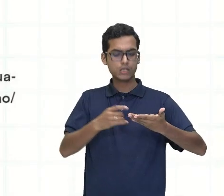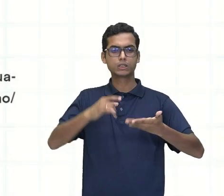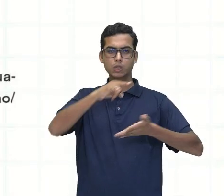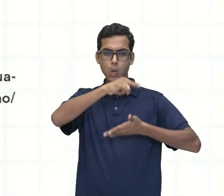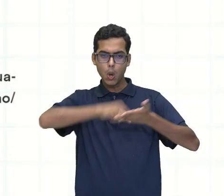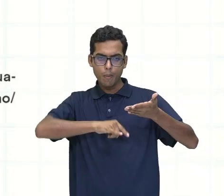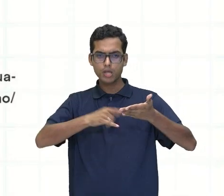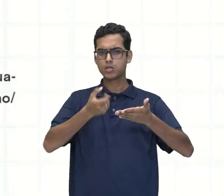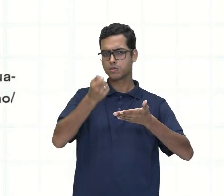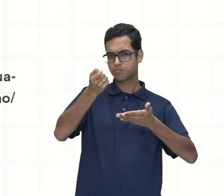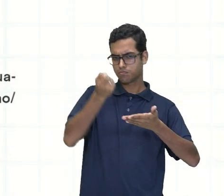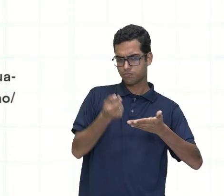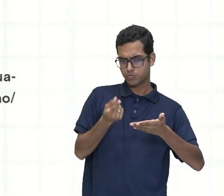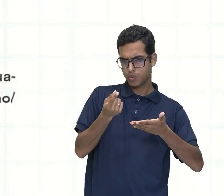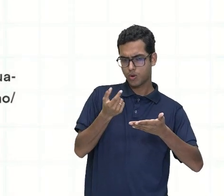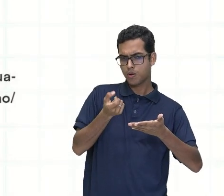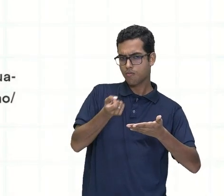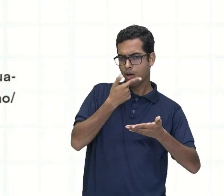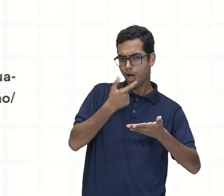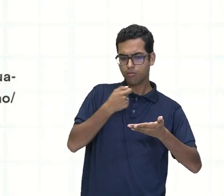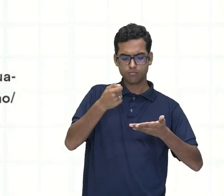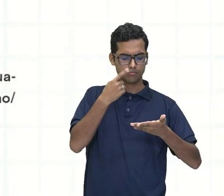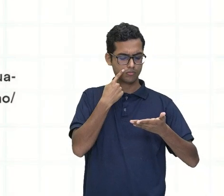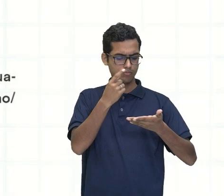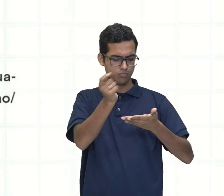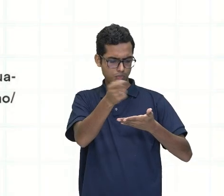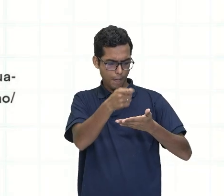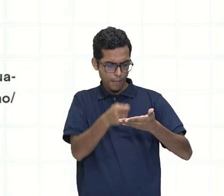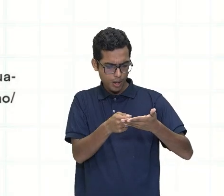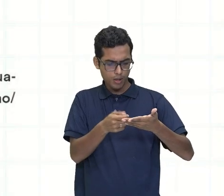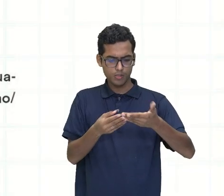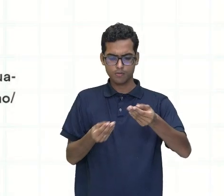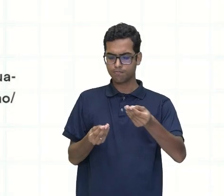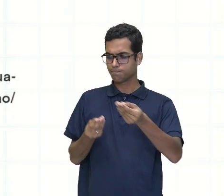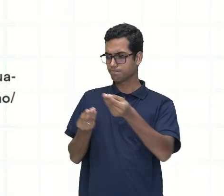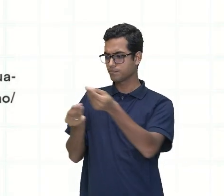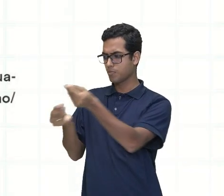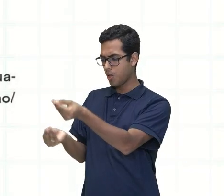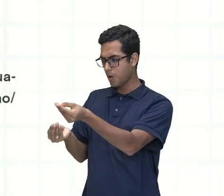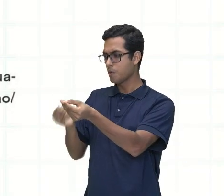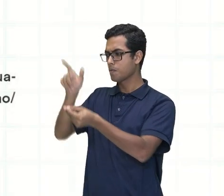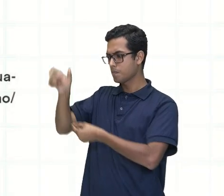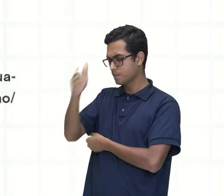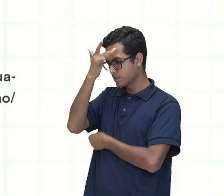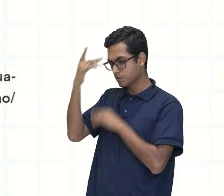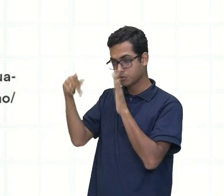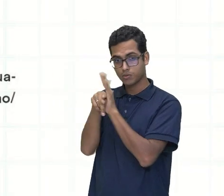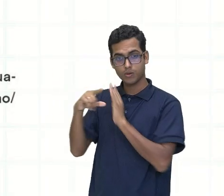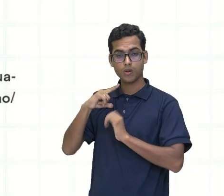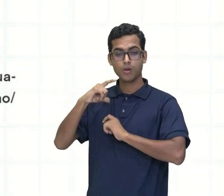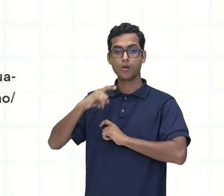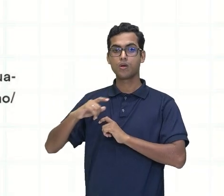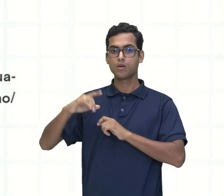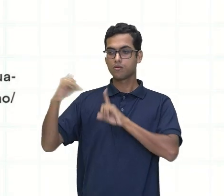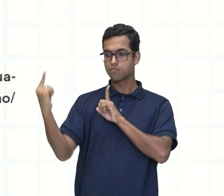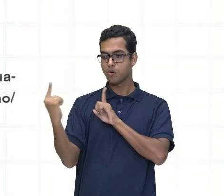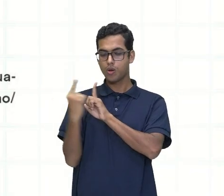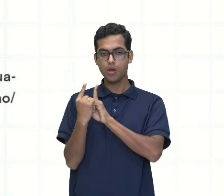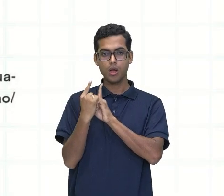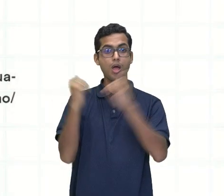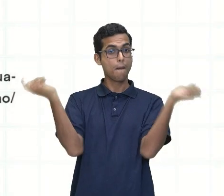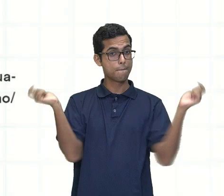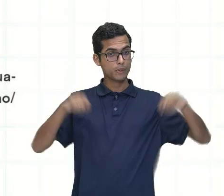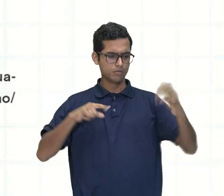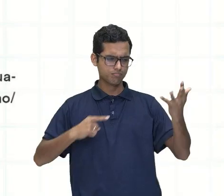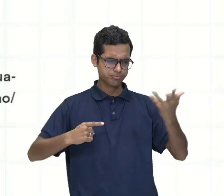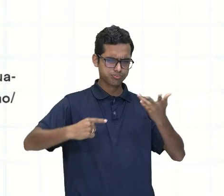acessível ao paciente, ou a médica prescreveu um remédio muito barato ao paciente. Eu posso ter uma